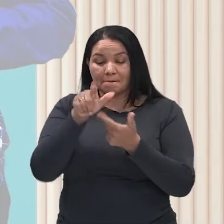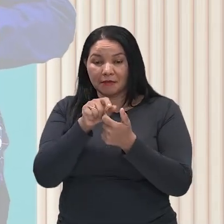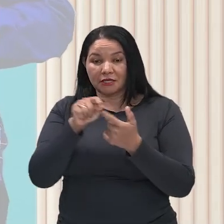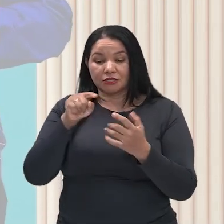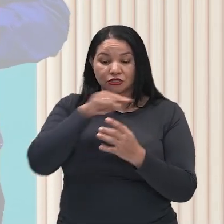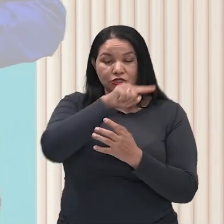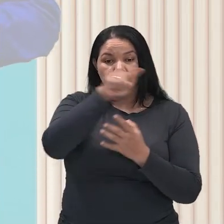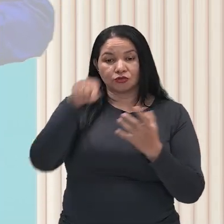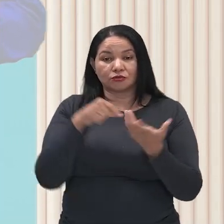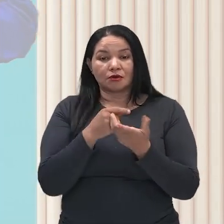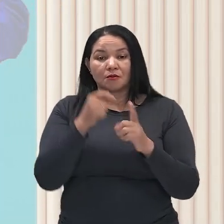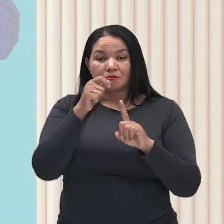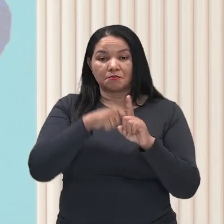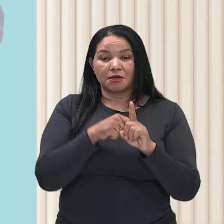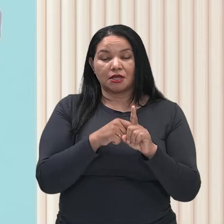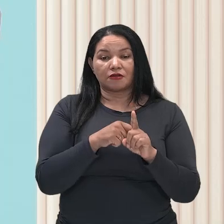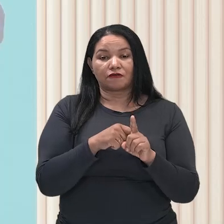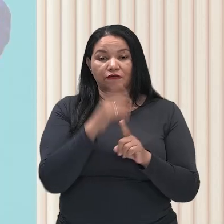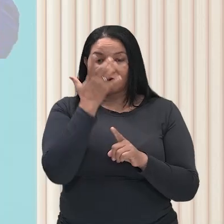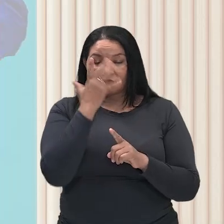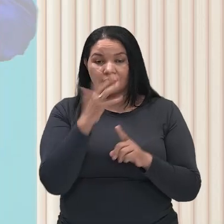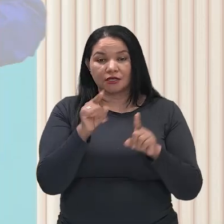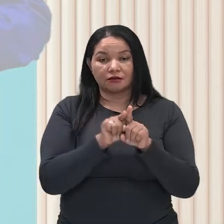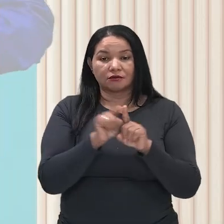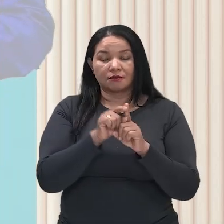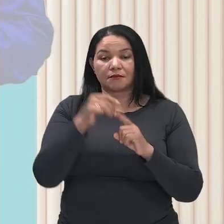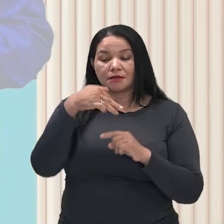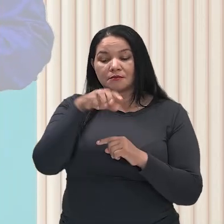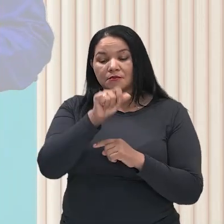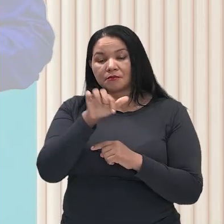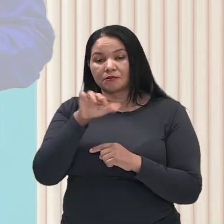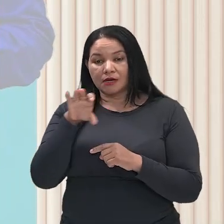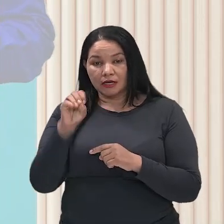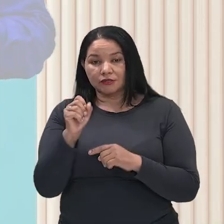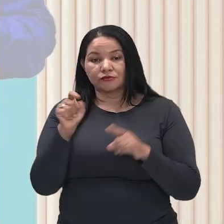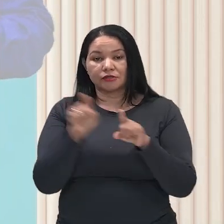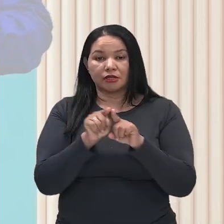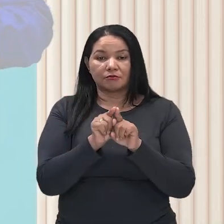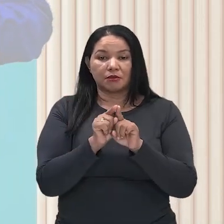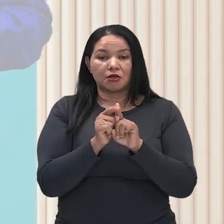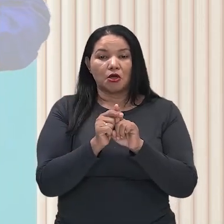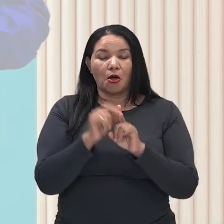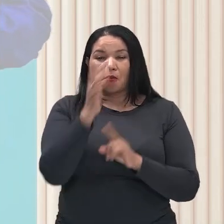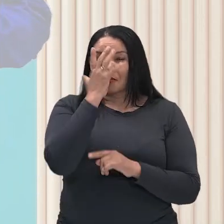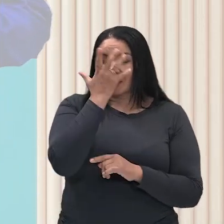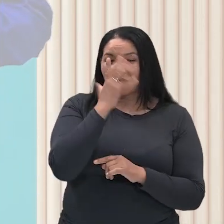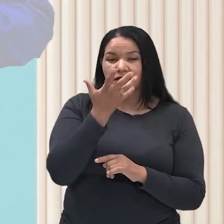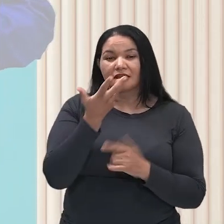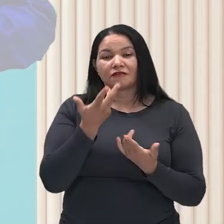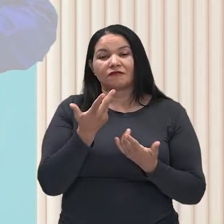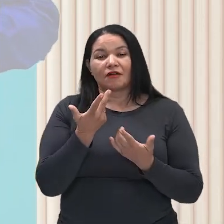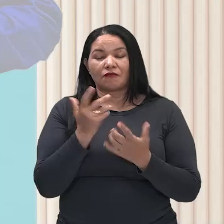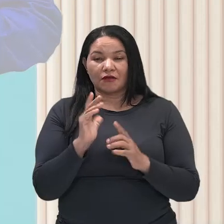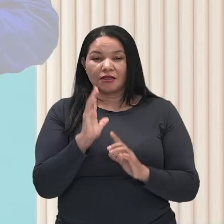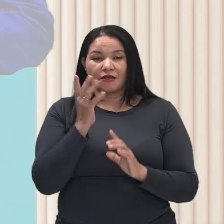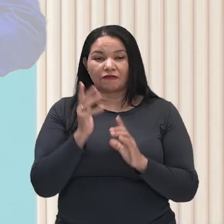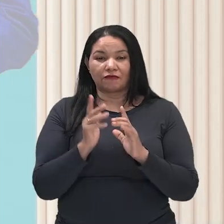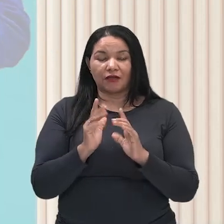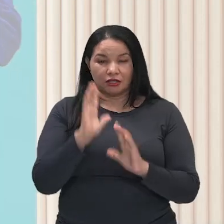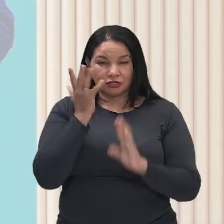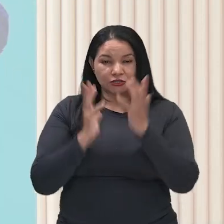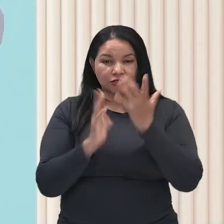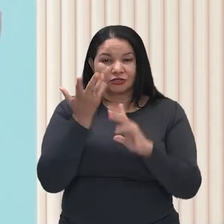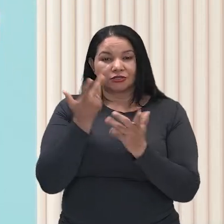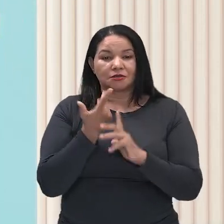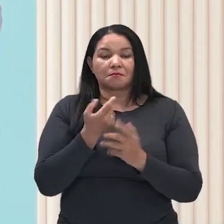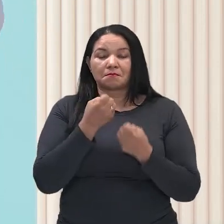entre fevereiro e março, o Carnaval de Olinda, por exemplo, é uma das festas mais tradicionais do país. Então, aqui nós